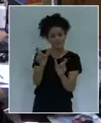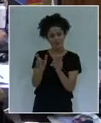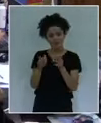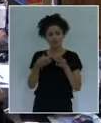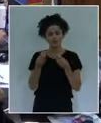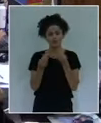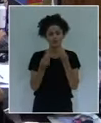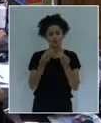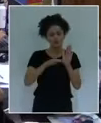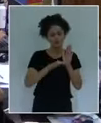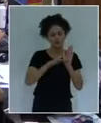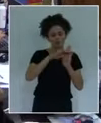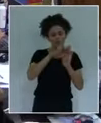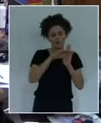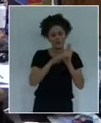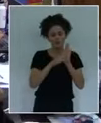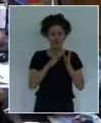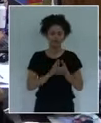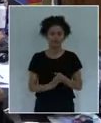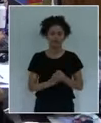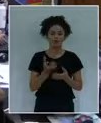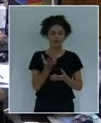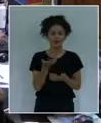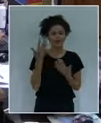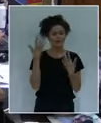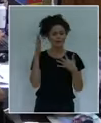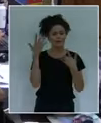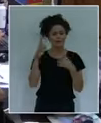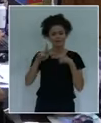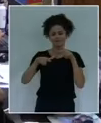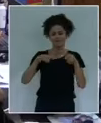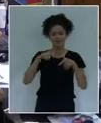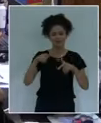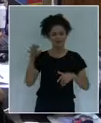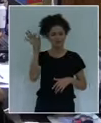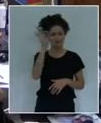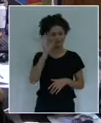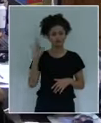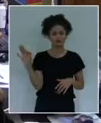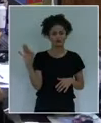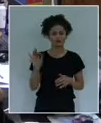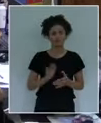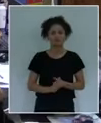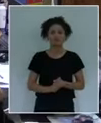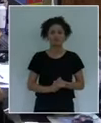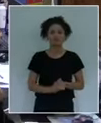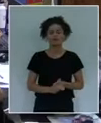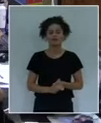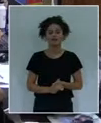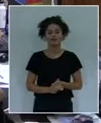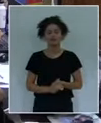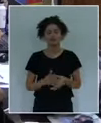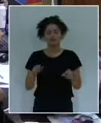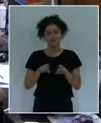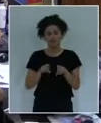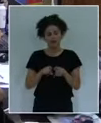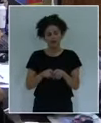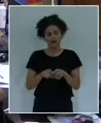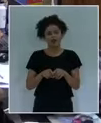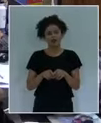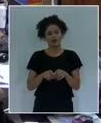que vocês fizeram. E também o que já vem acontecendo, de imediato também já começou a recuperar